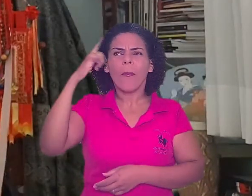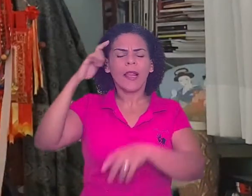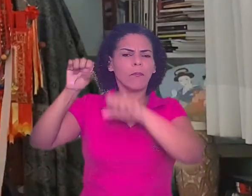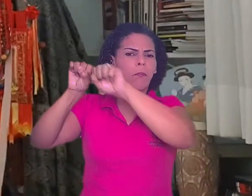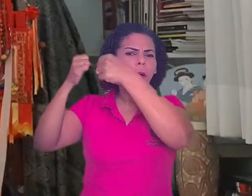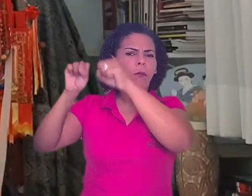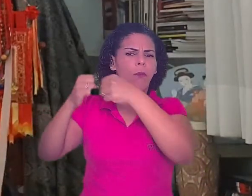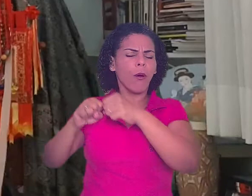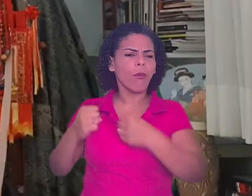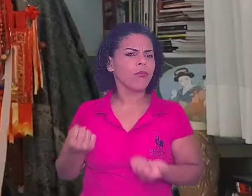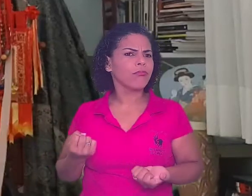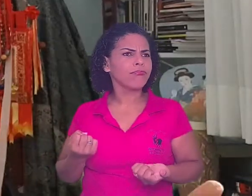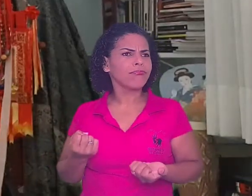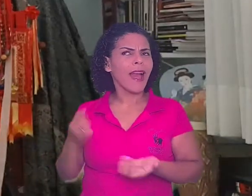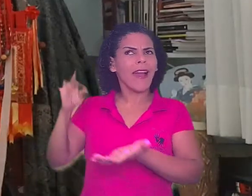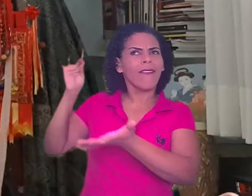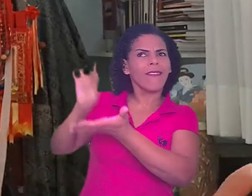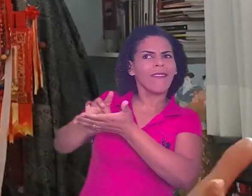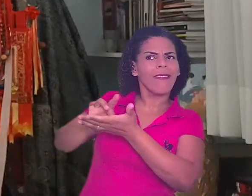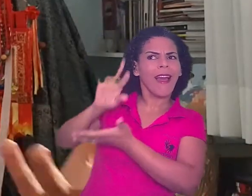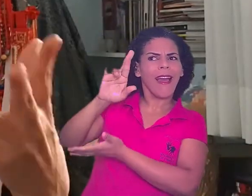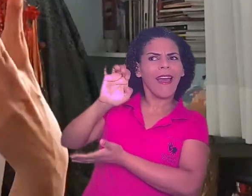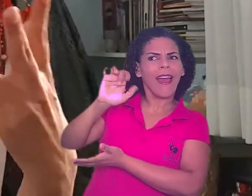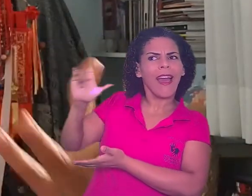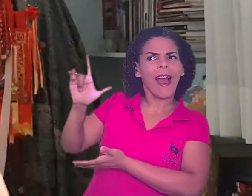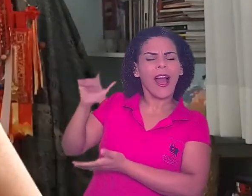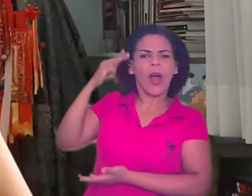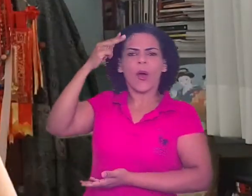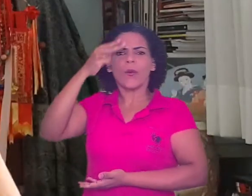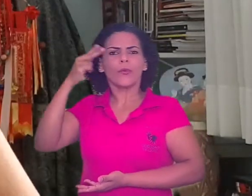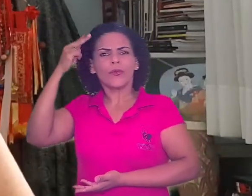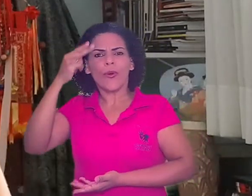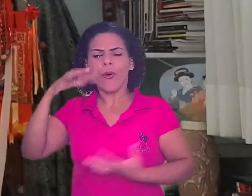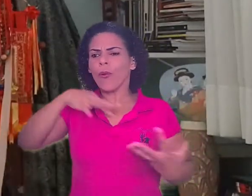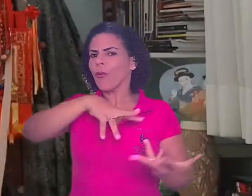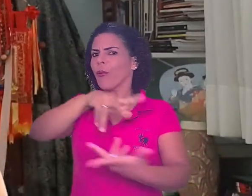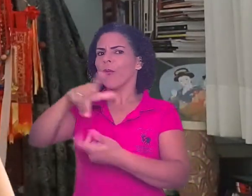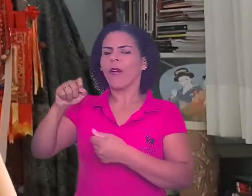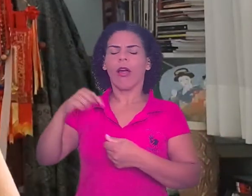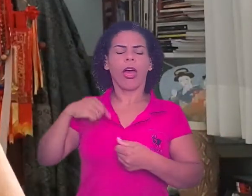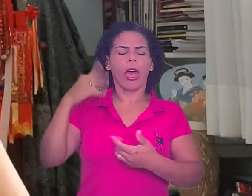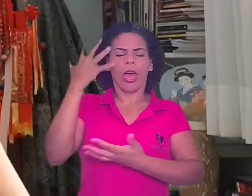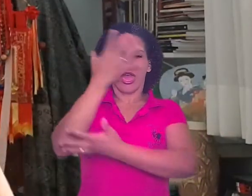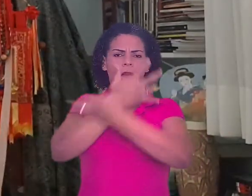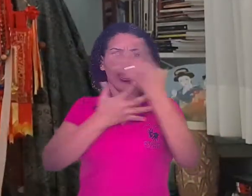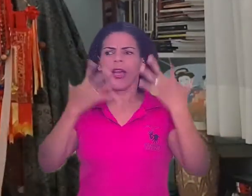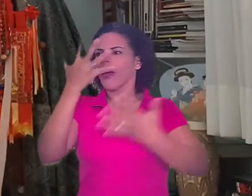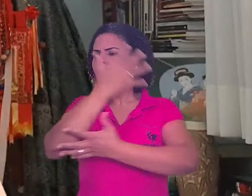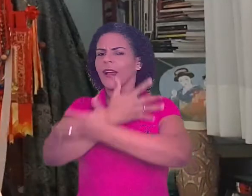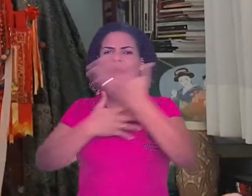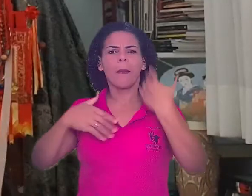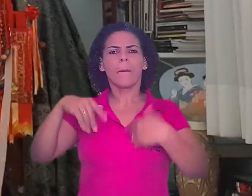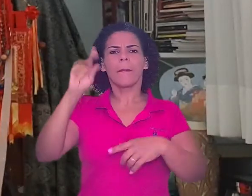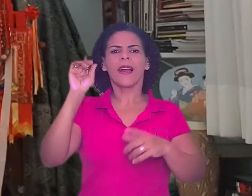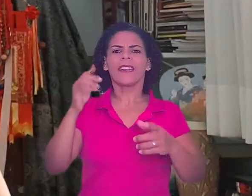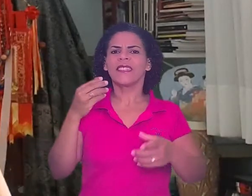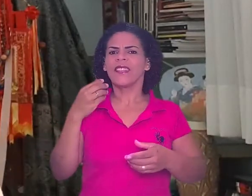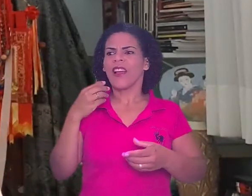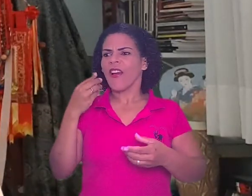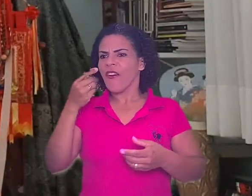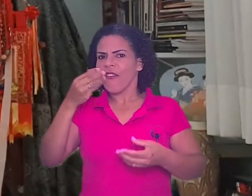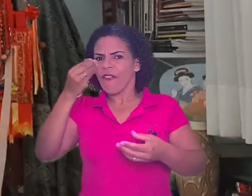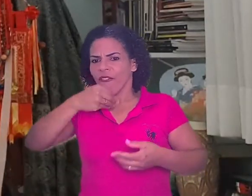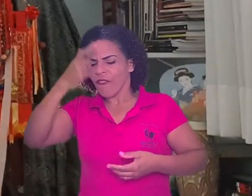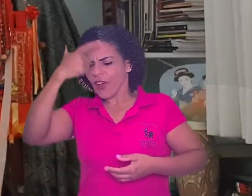tão fragmentada que ele não consegue mais se localizar dentro do mundo. E ele vai ficando cada vez mais vulnerável, cada vez